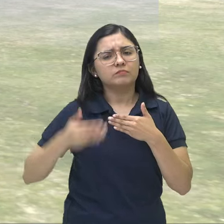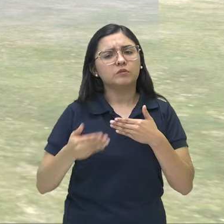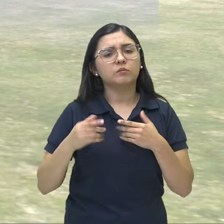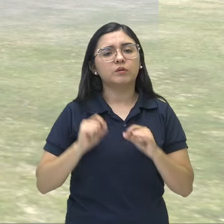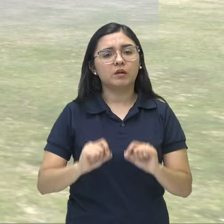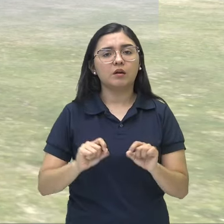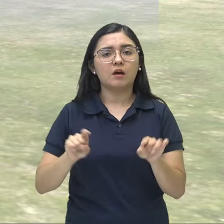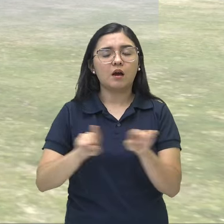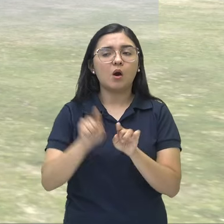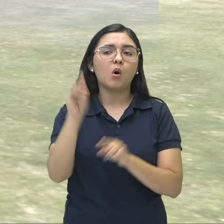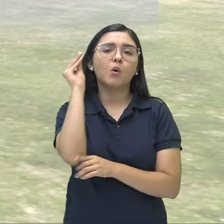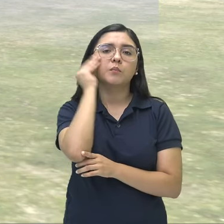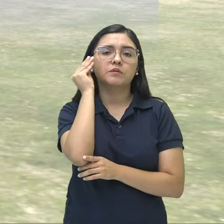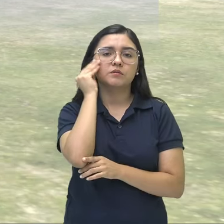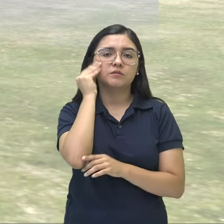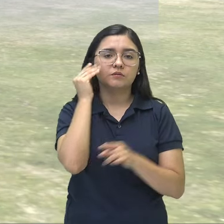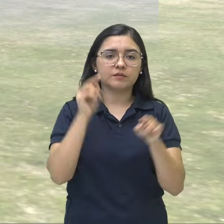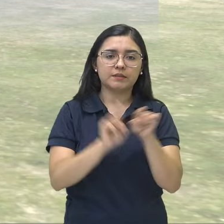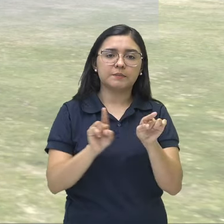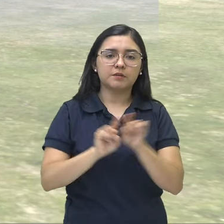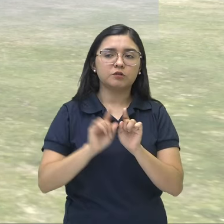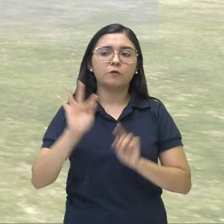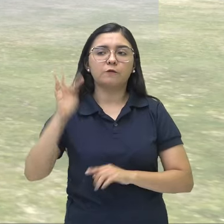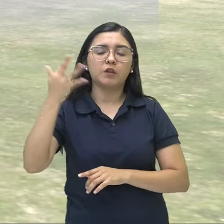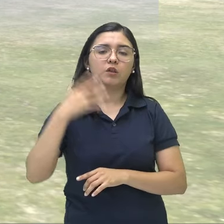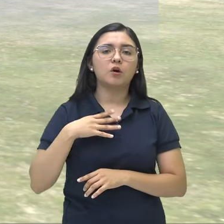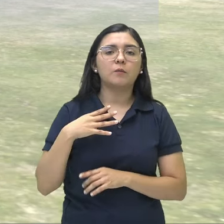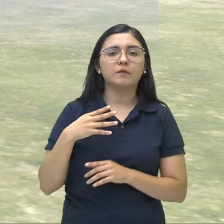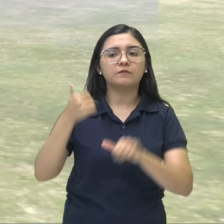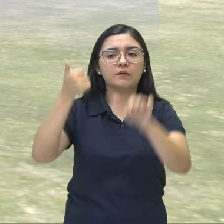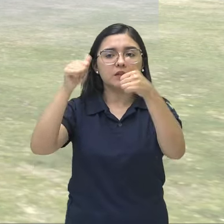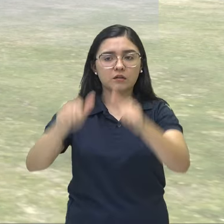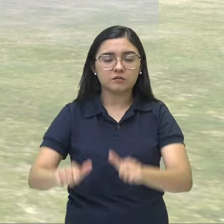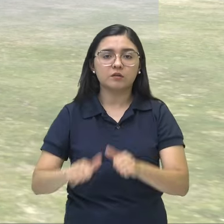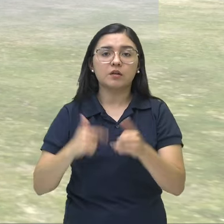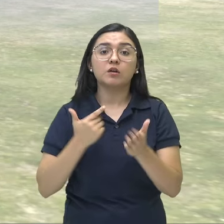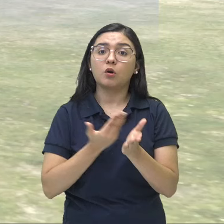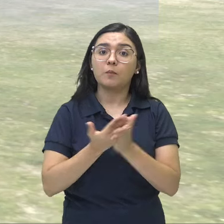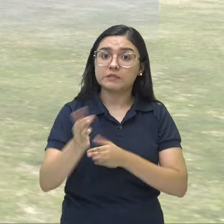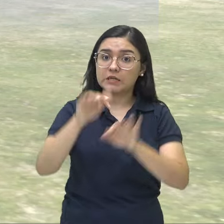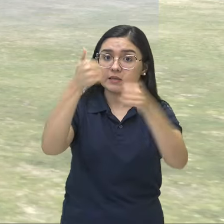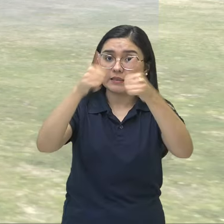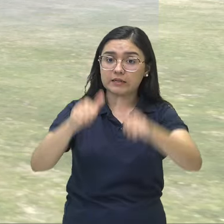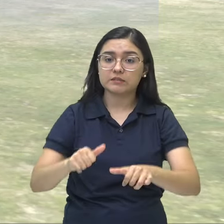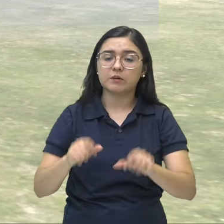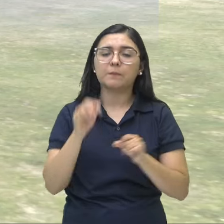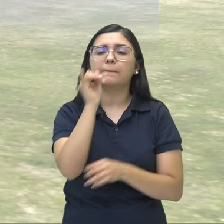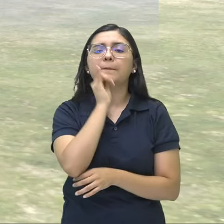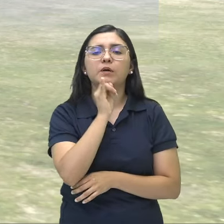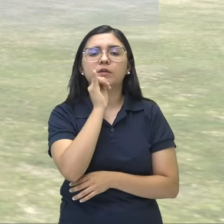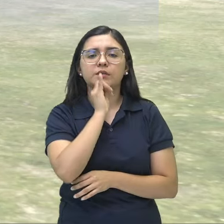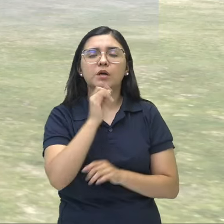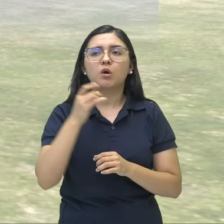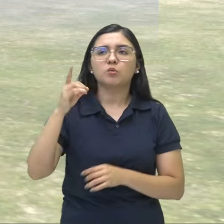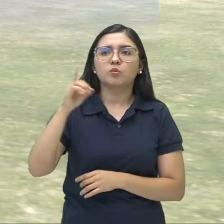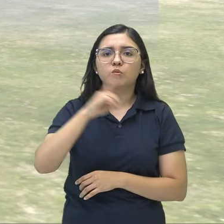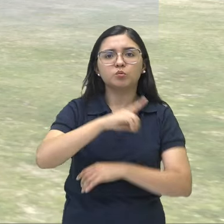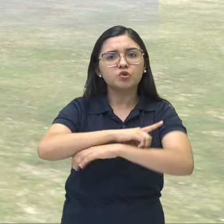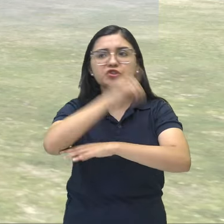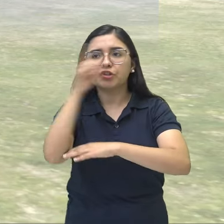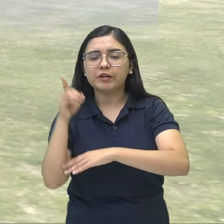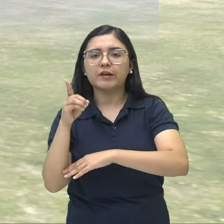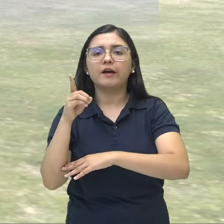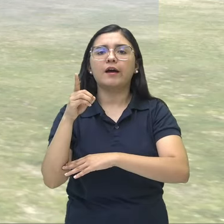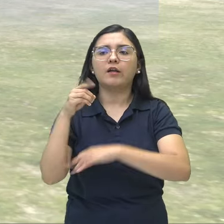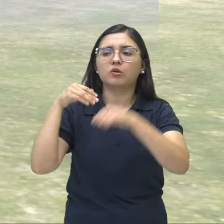atrelado sempre à observação da repetição de um fenômeno. Aí eles começaram a observar, por exemplo, o dia, começaram a